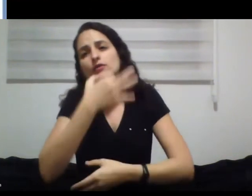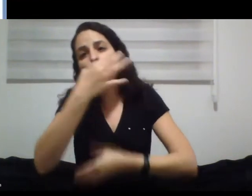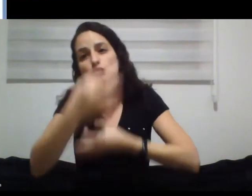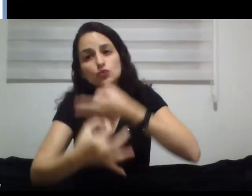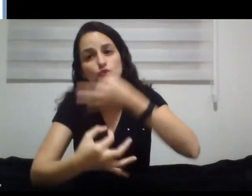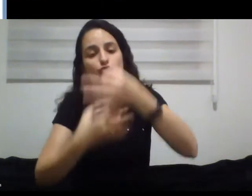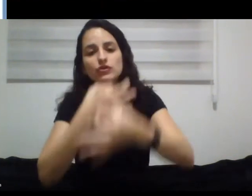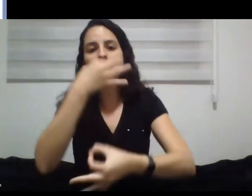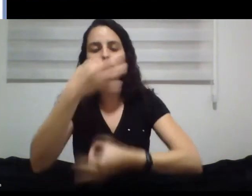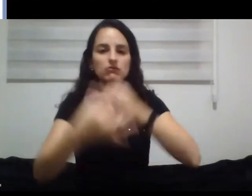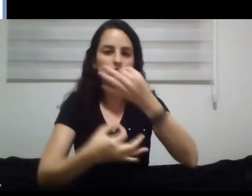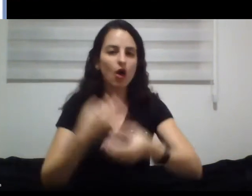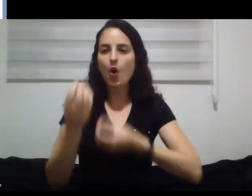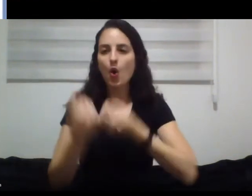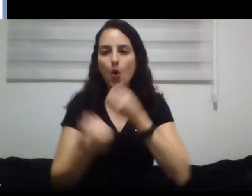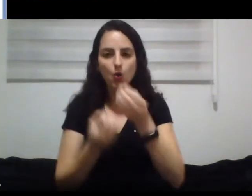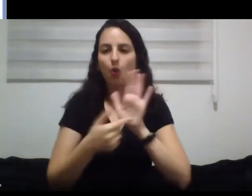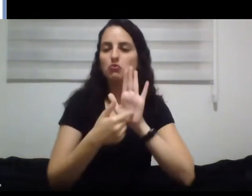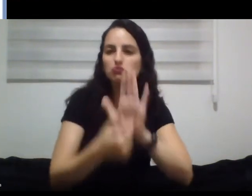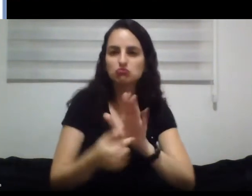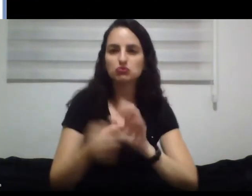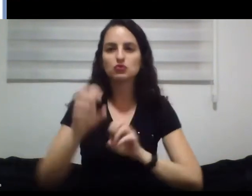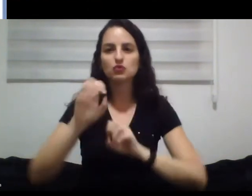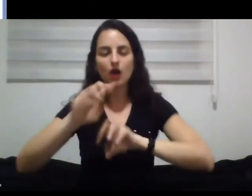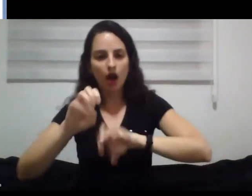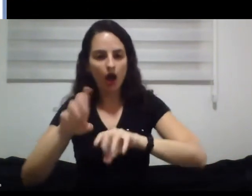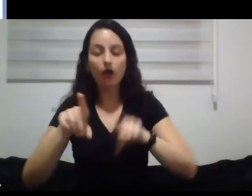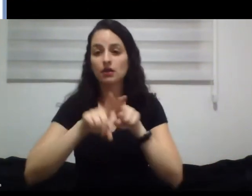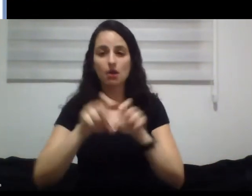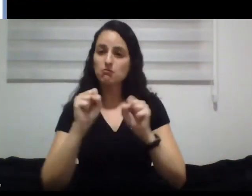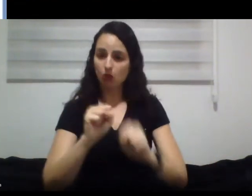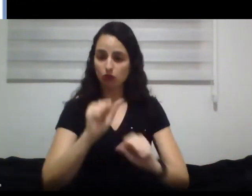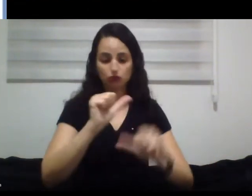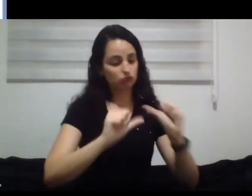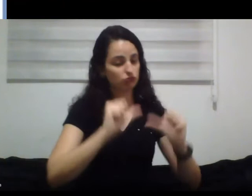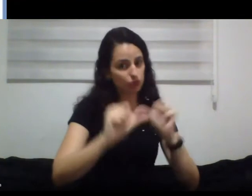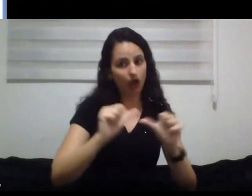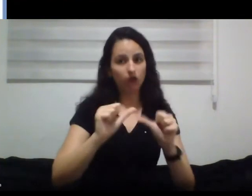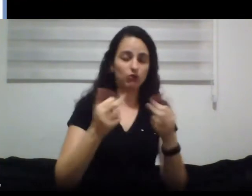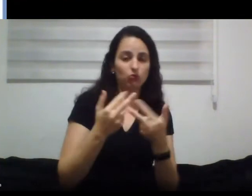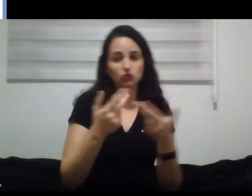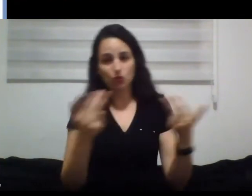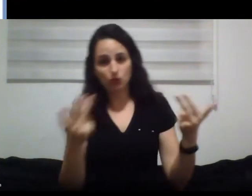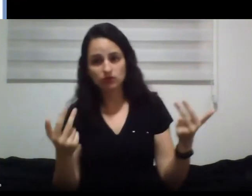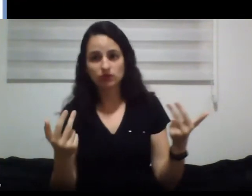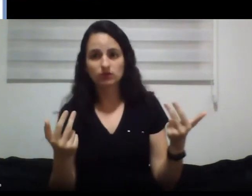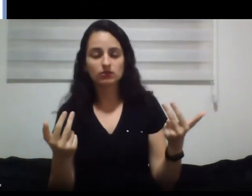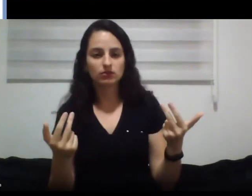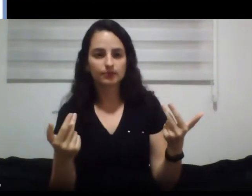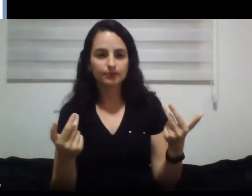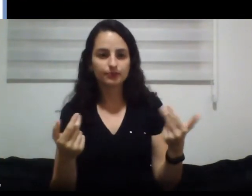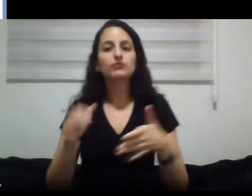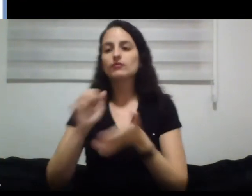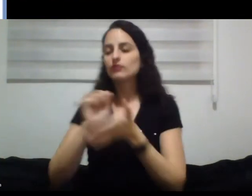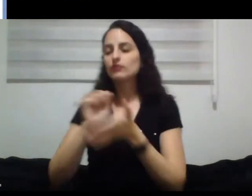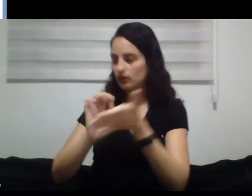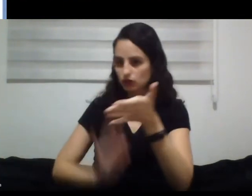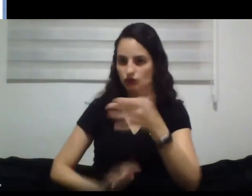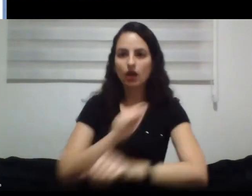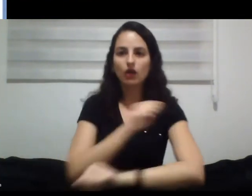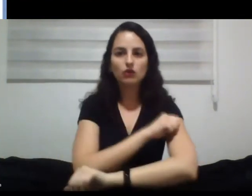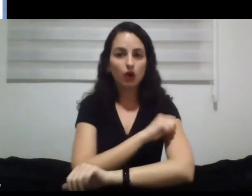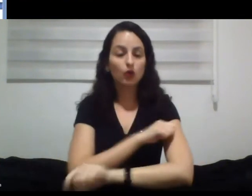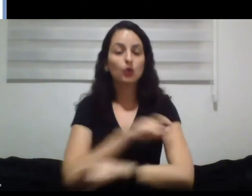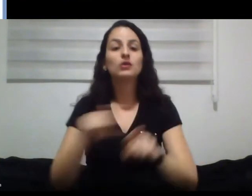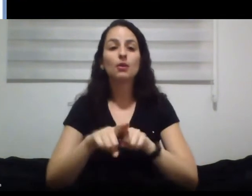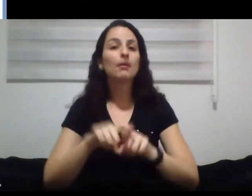ser considerado como atividade do aluno, não é? Leitura de texto, assistir uma videoaula, são